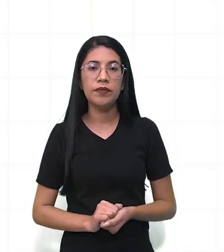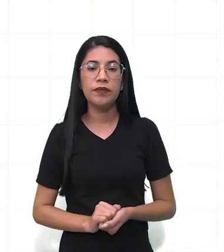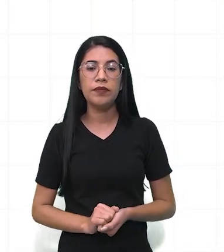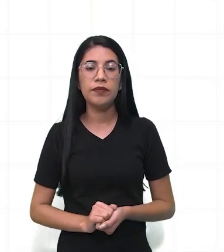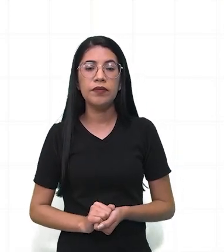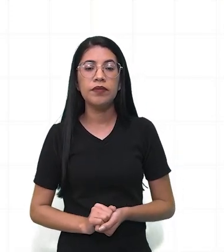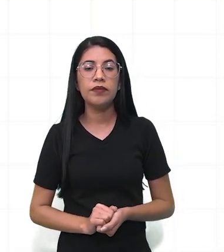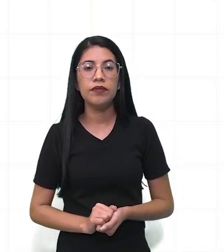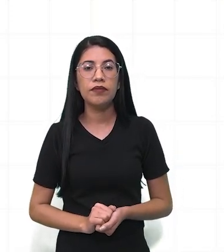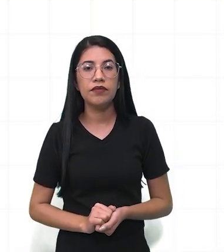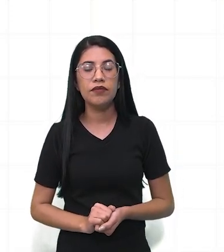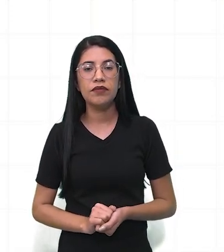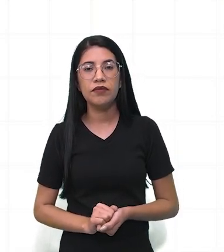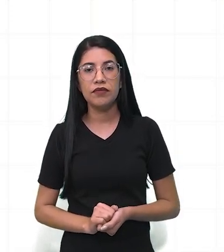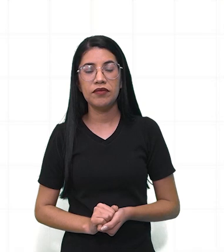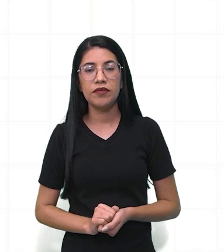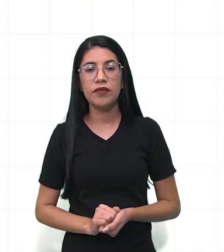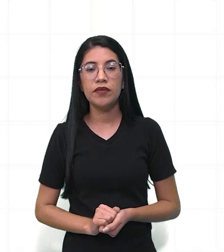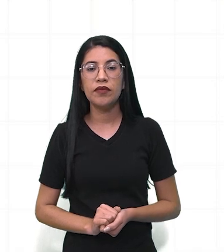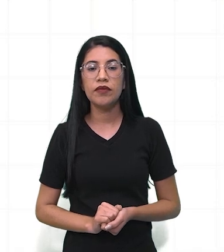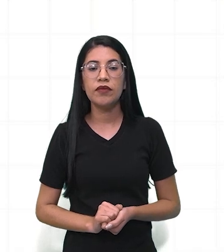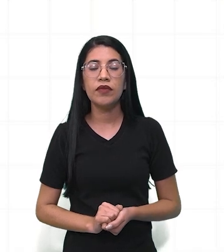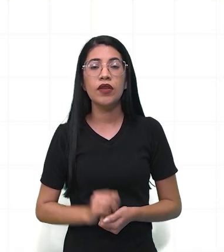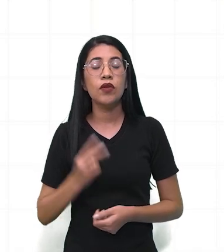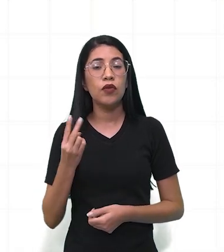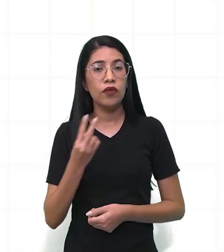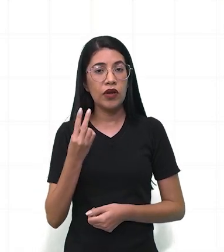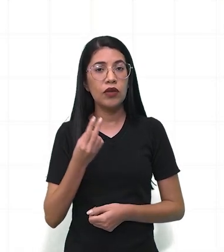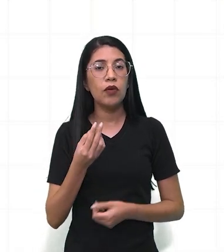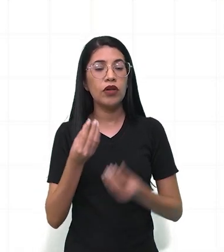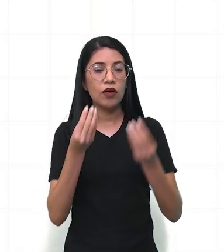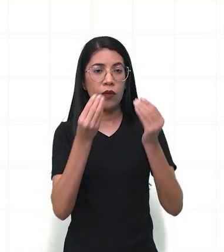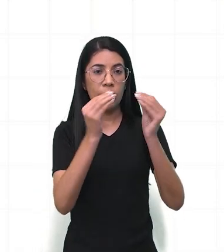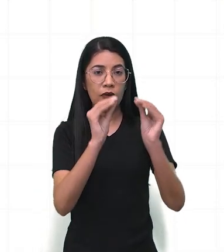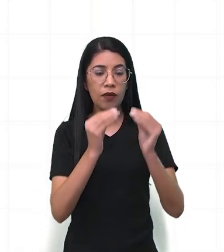Os valores, eu já sei. 90%